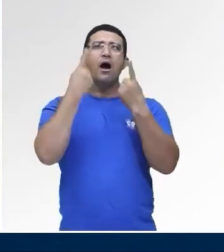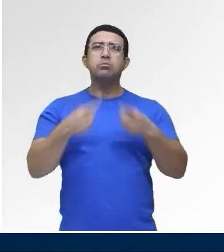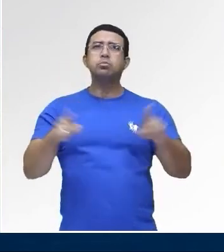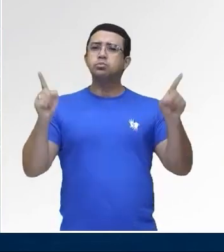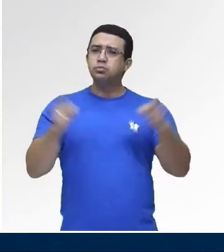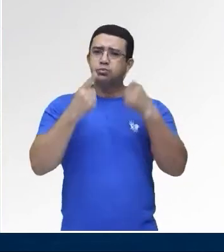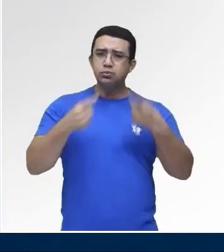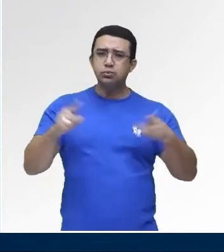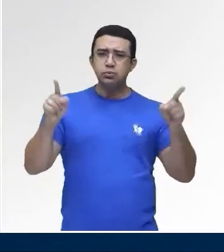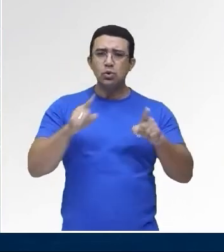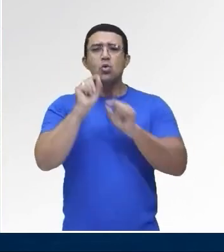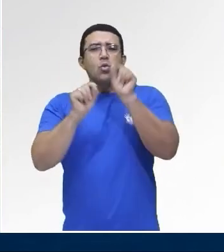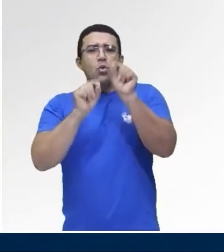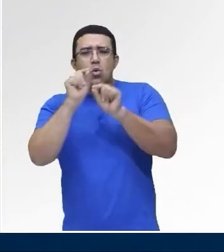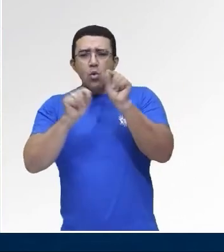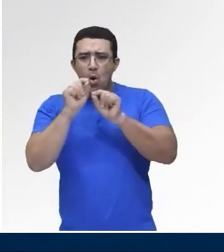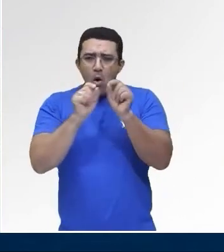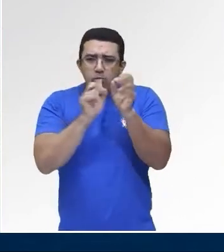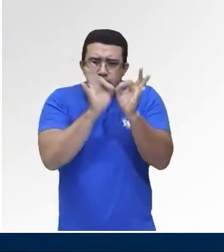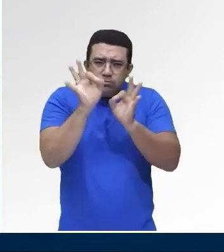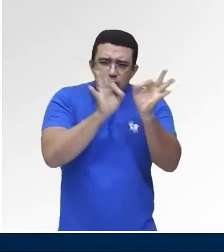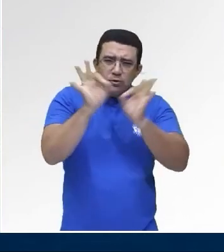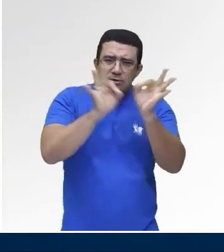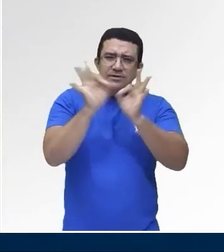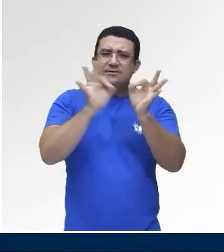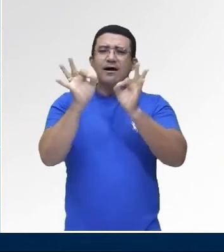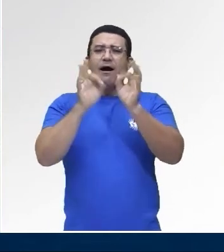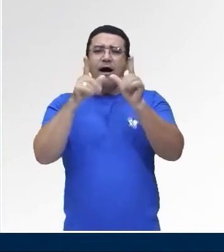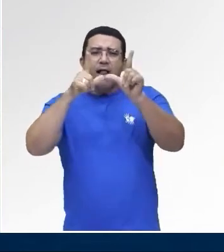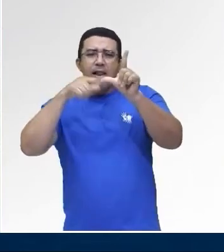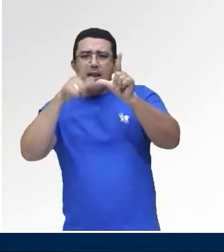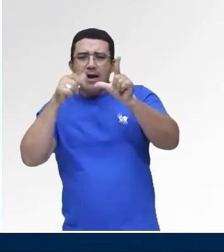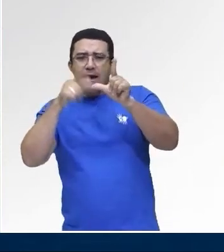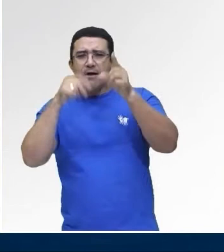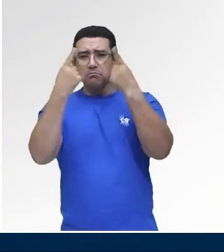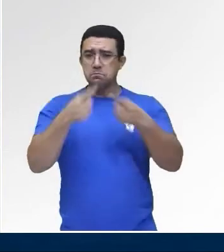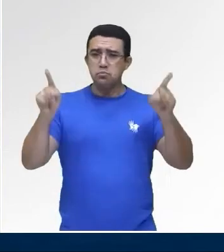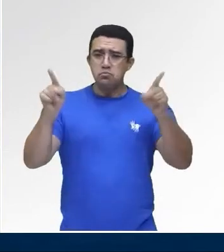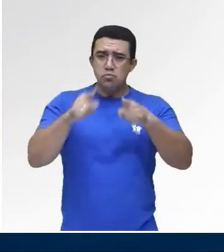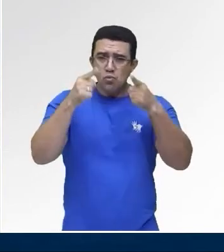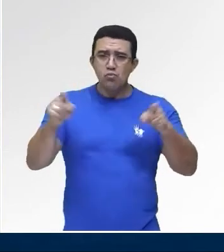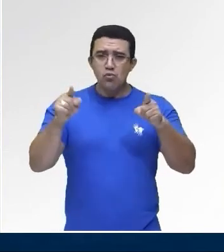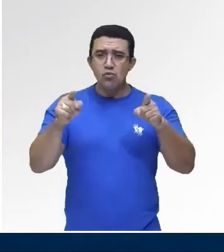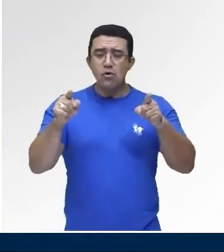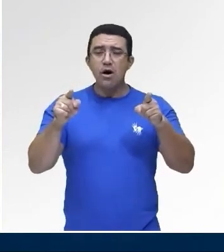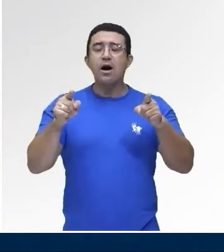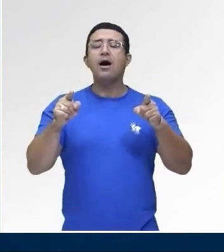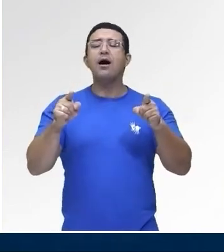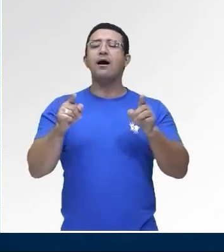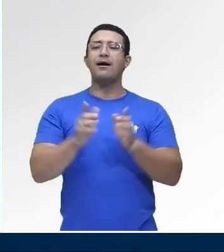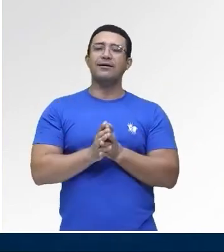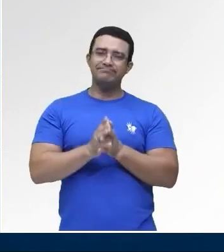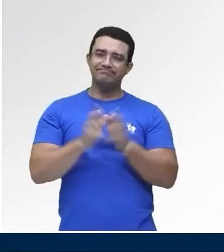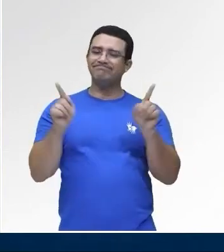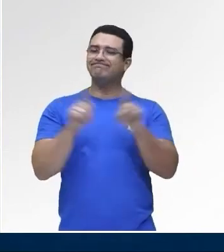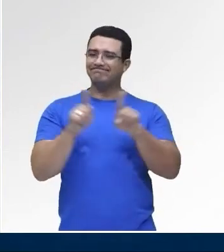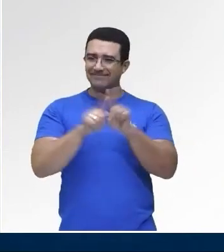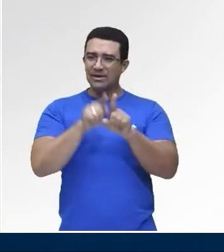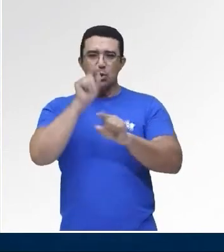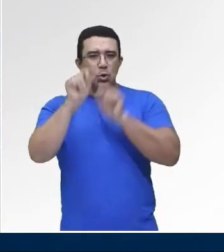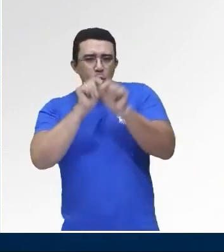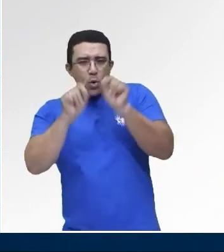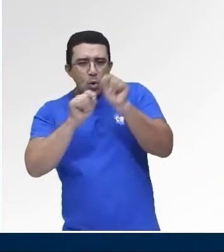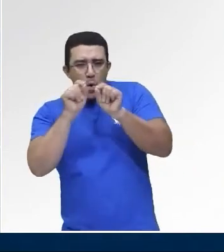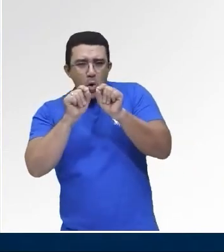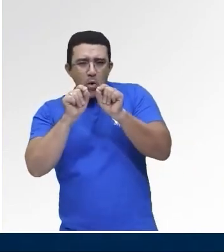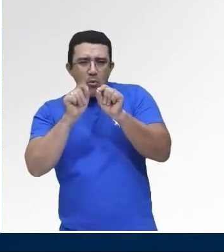construída, a letra da música, e também a forma como ela